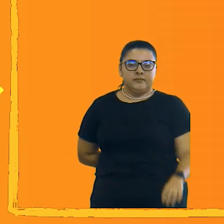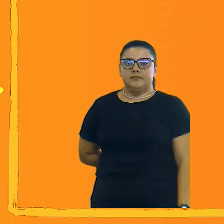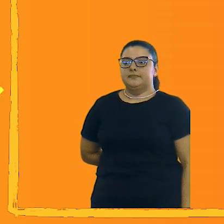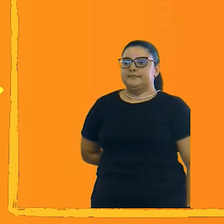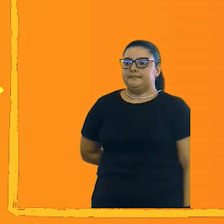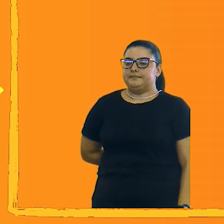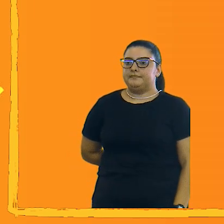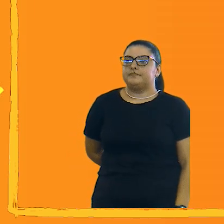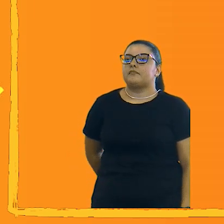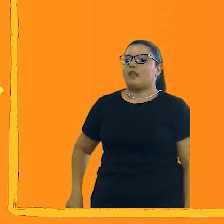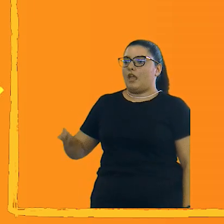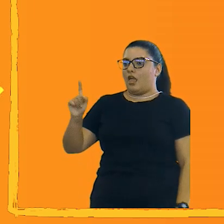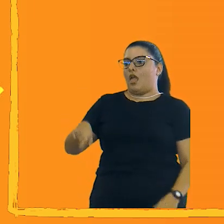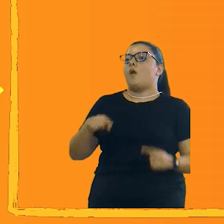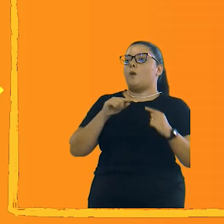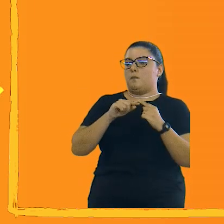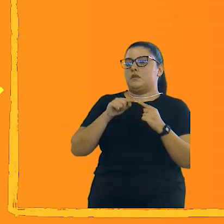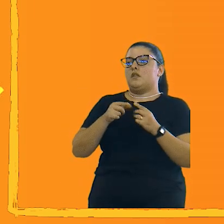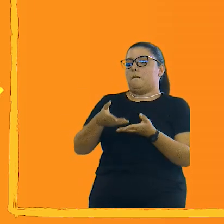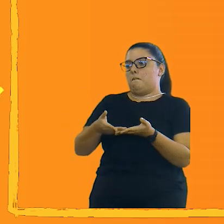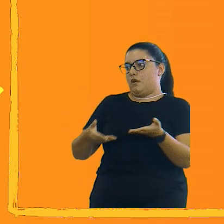é uma questão de prova